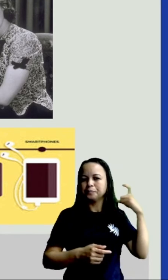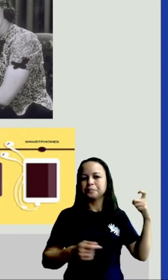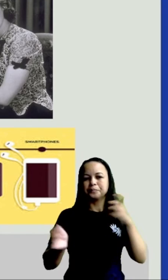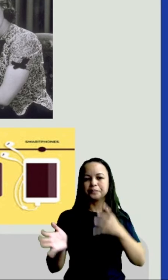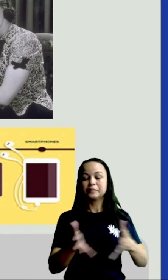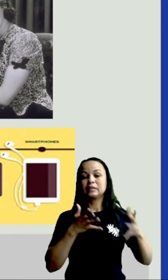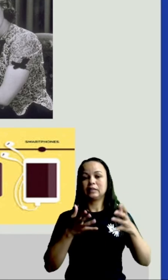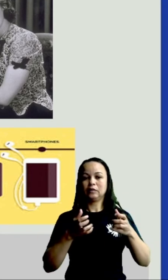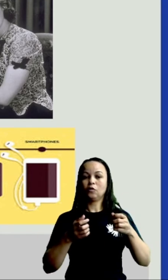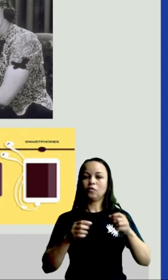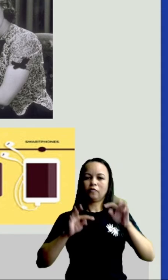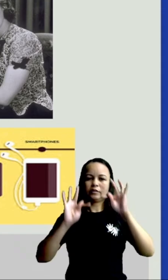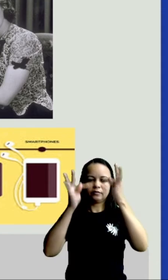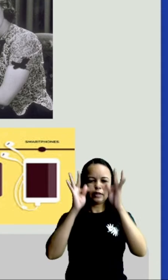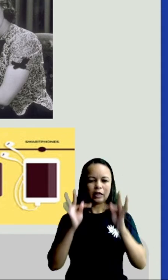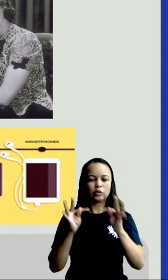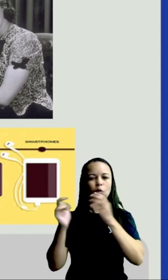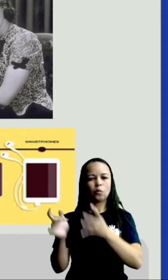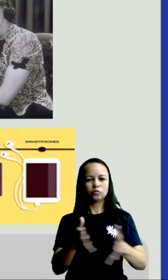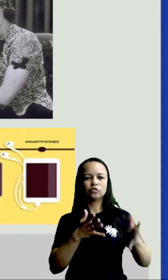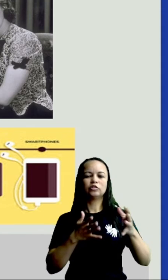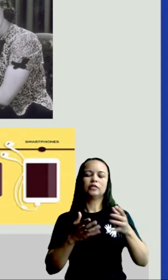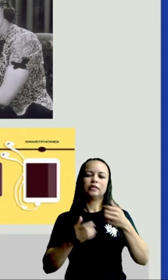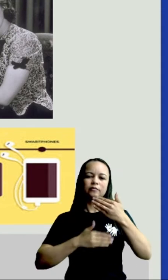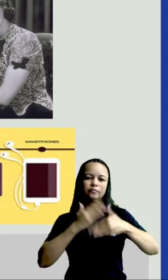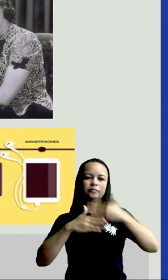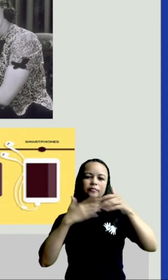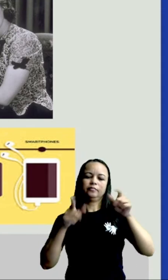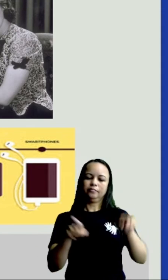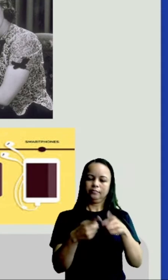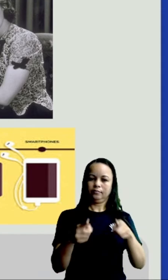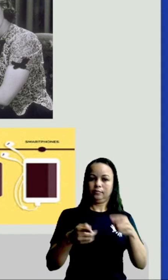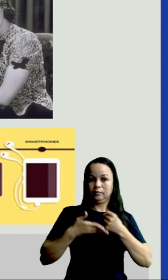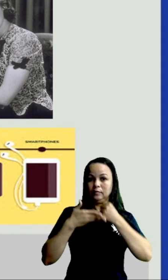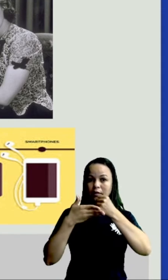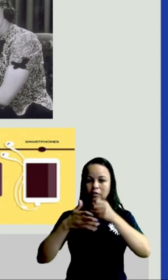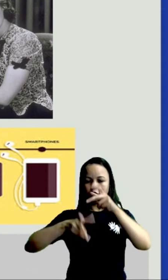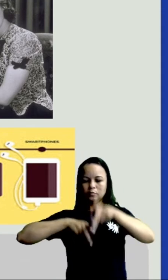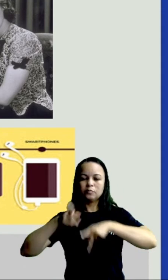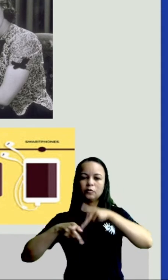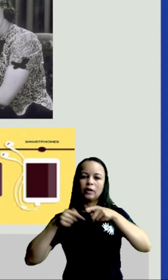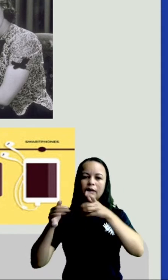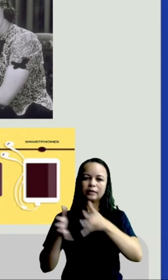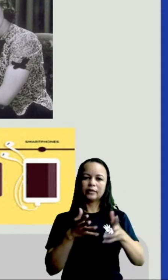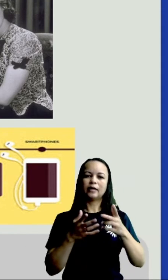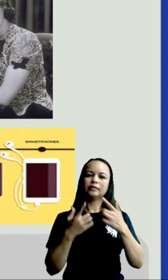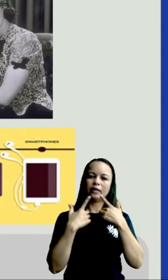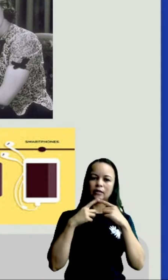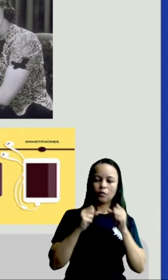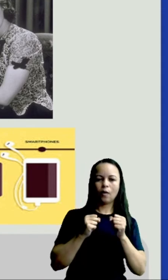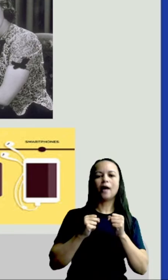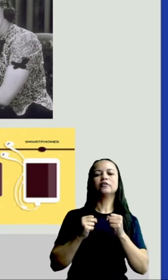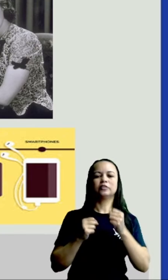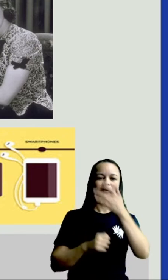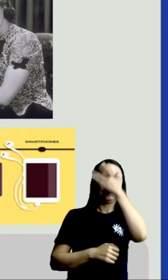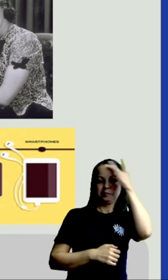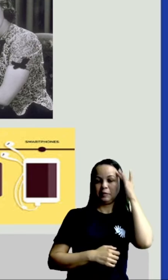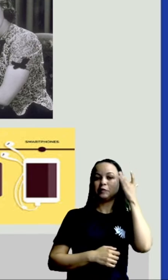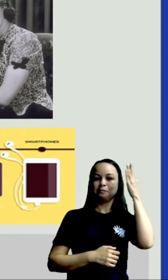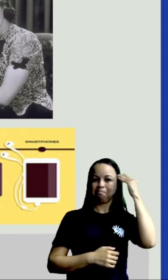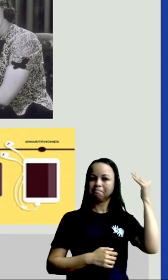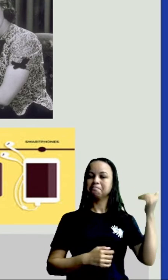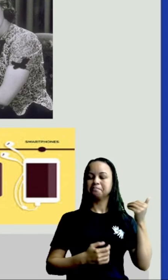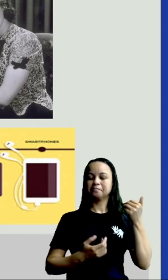tecnologias e suportes para gravação e divulgação musical ajuda a popularizar está linguagem artística e